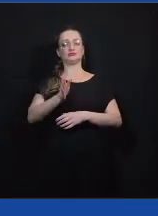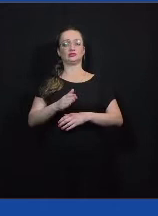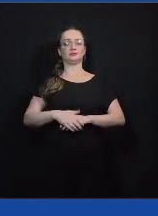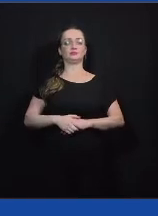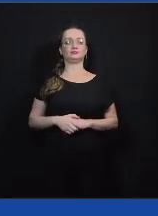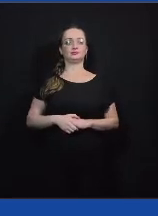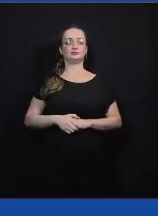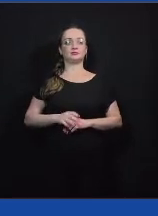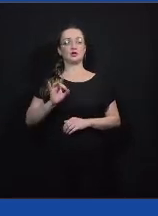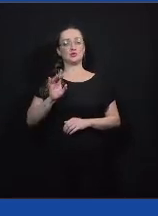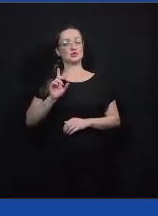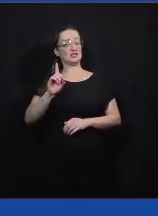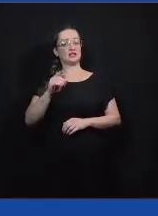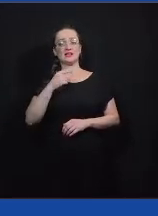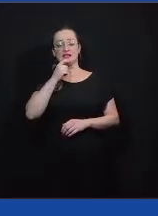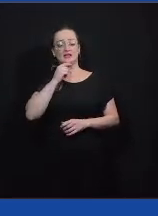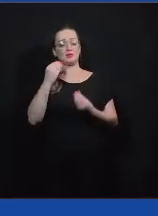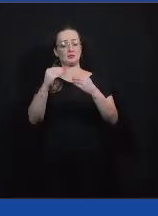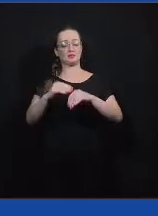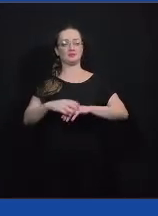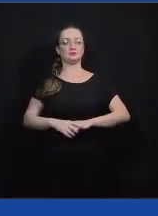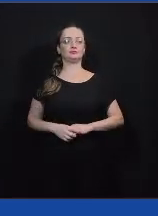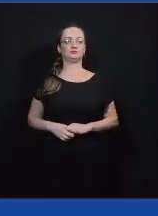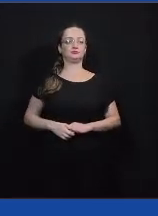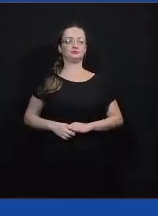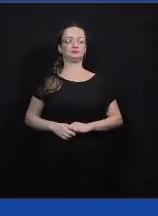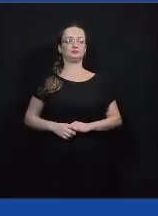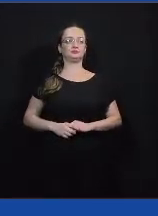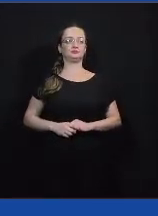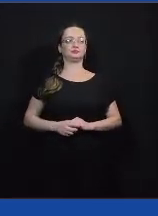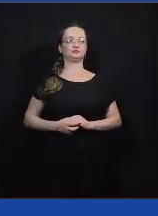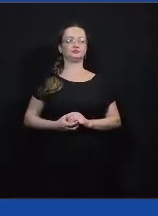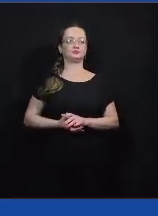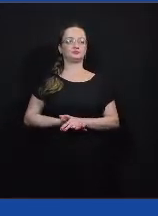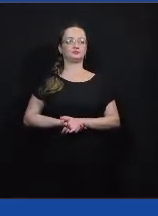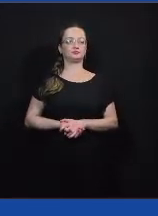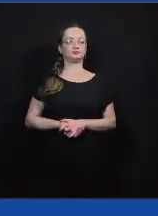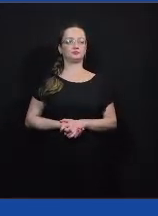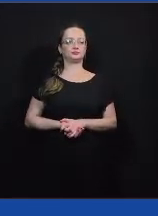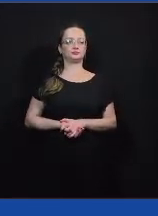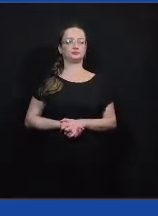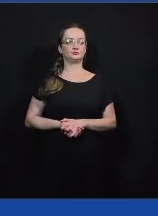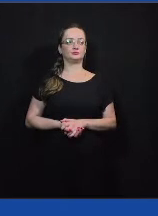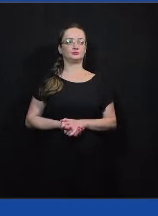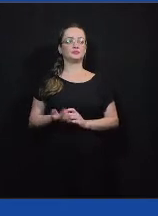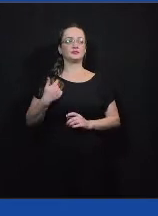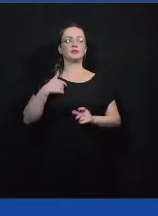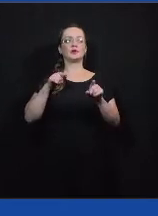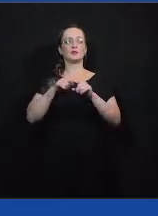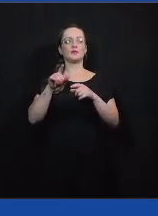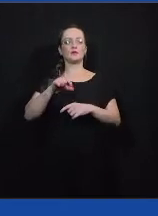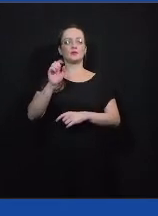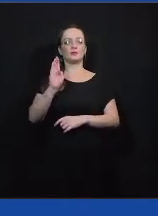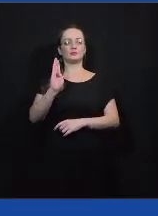Sabia que não foi colocar também um Oi bom dia hein